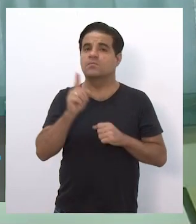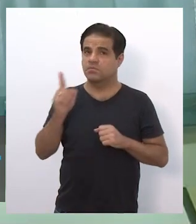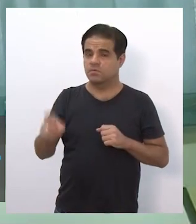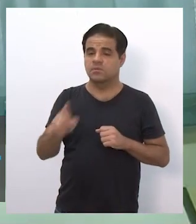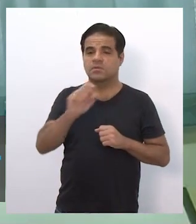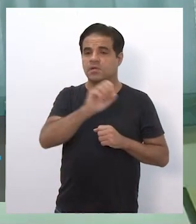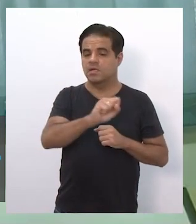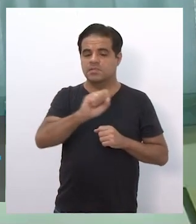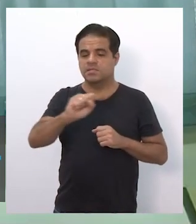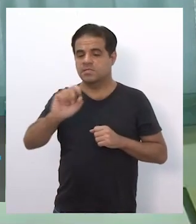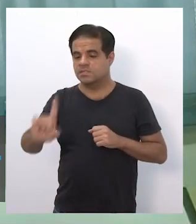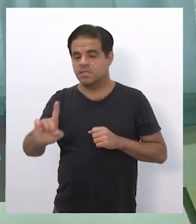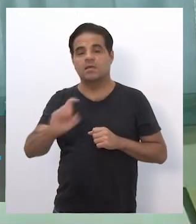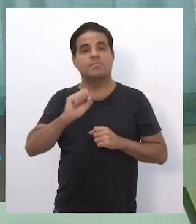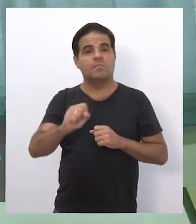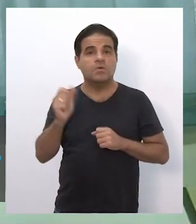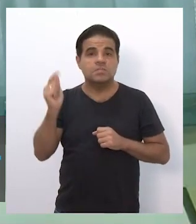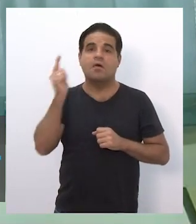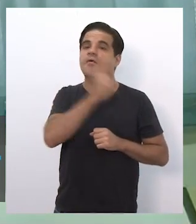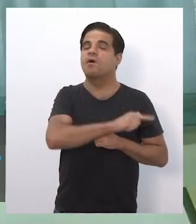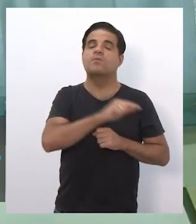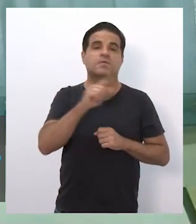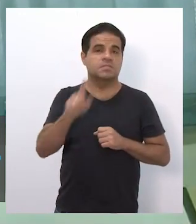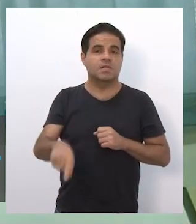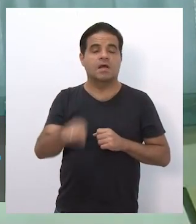do SSD, ele pode alcançar